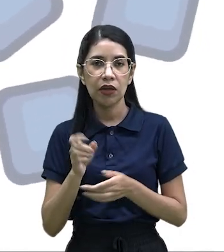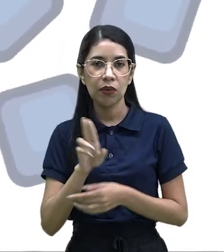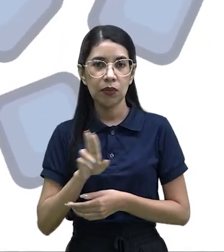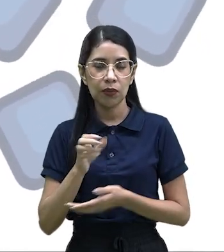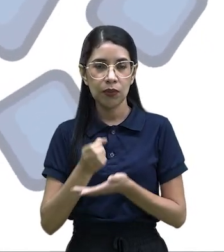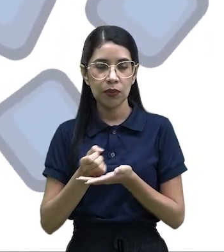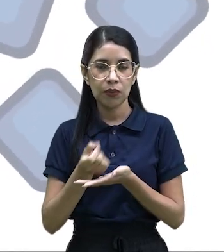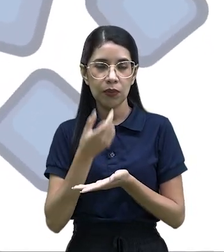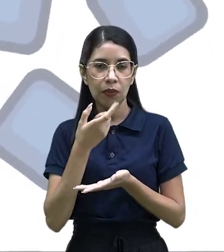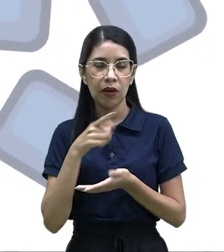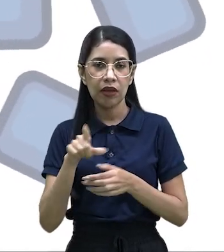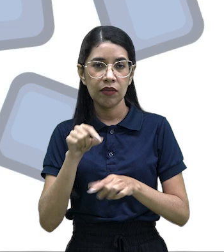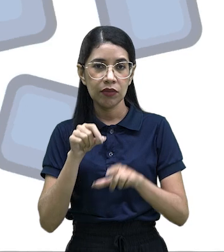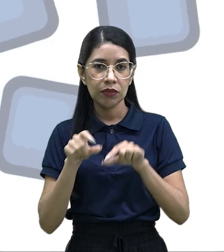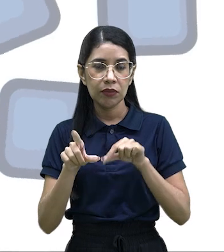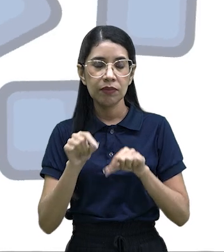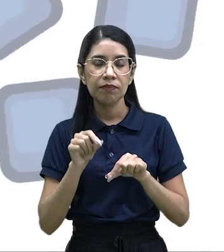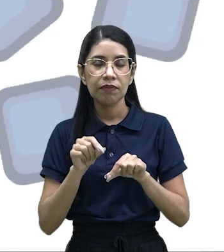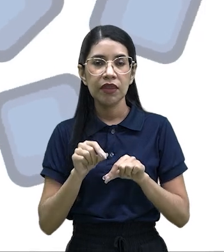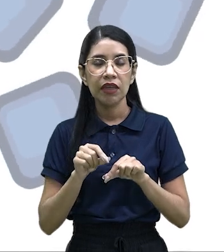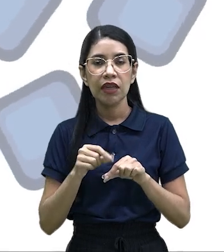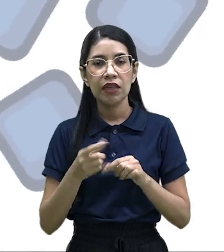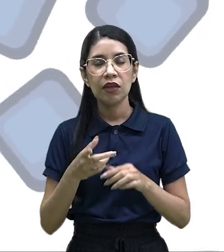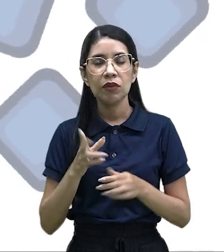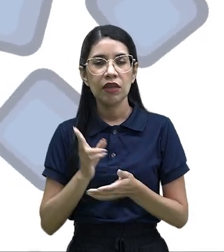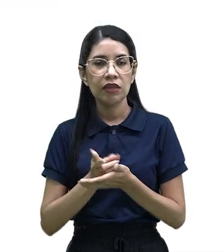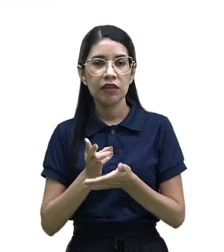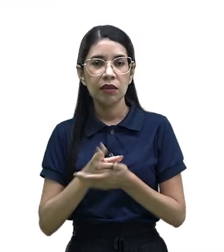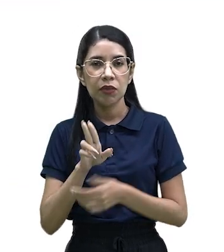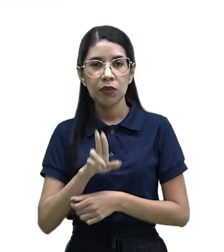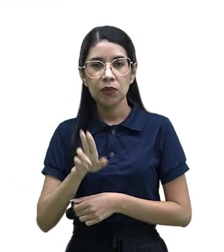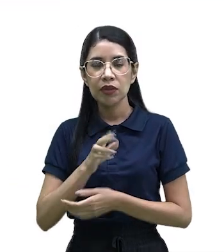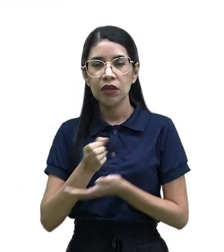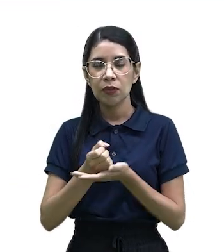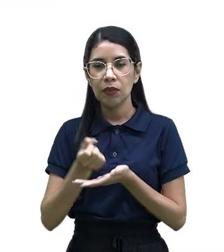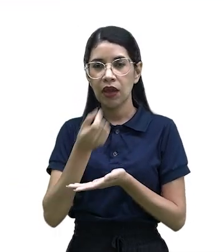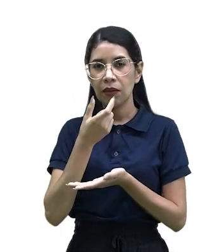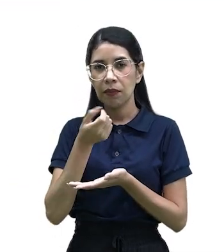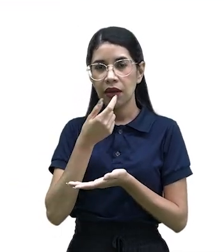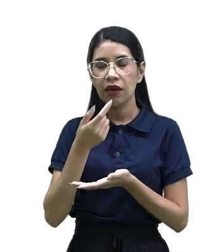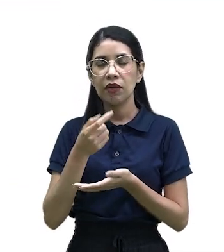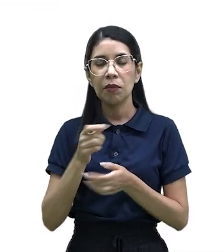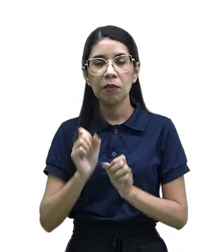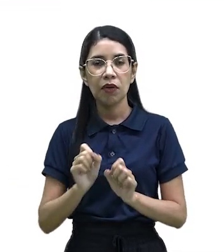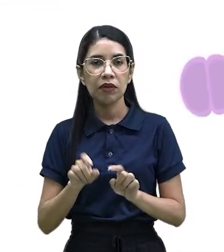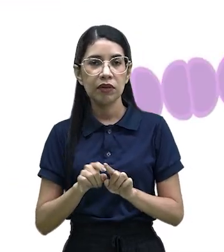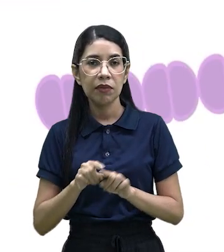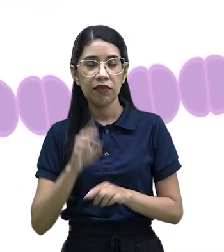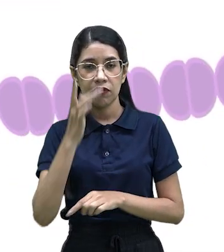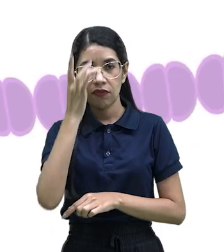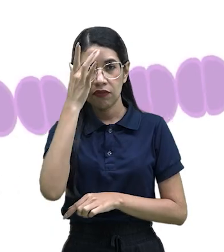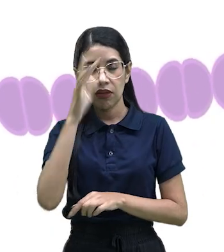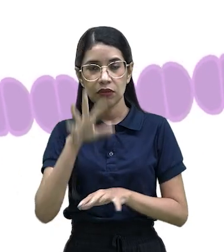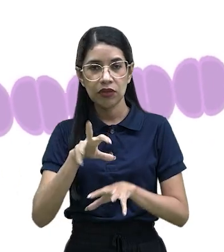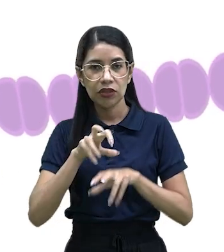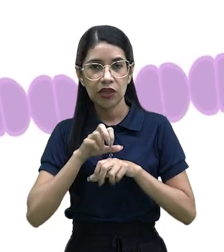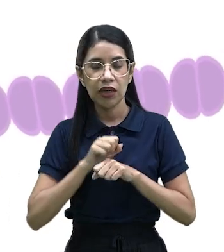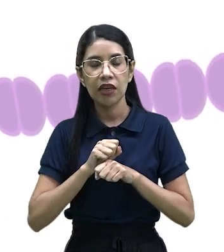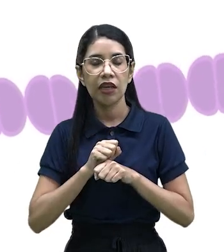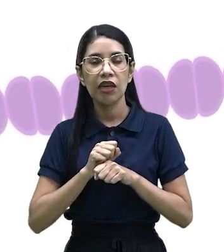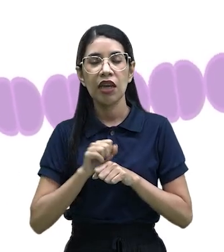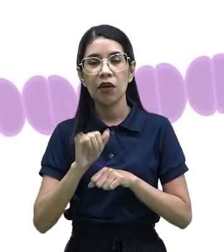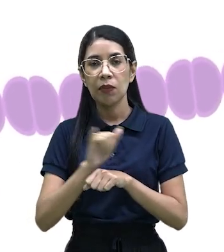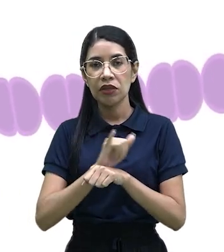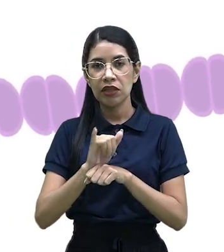são selecionadas. A exposição frequente a antibióticos, por exemplo, pode facilitar a aquisição de mecanismos